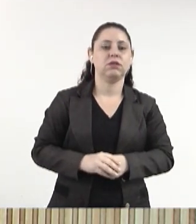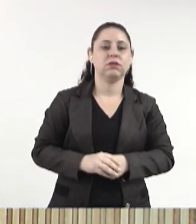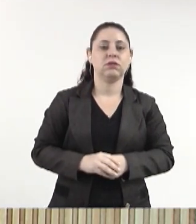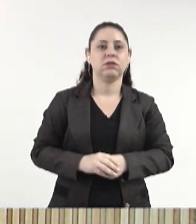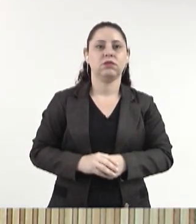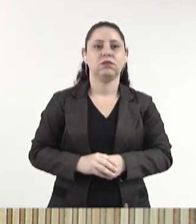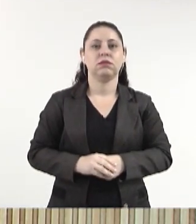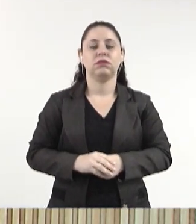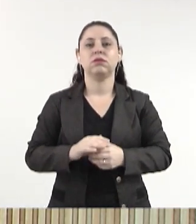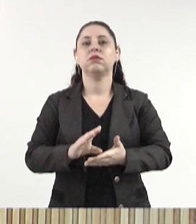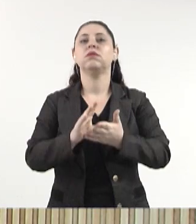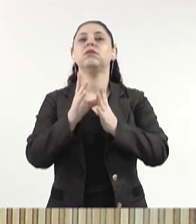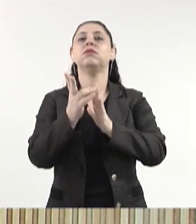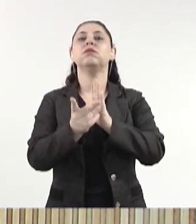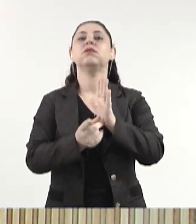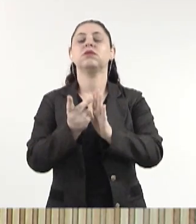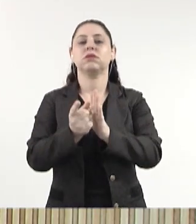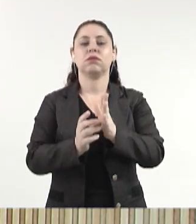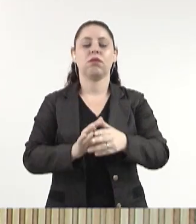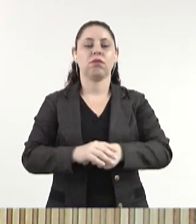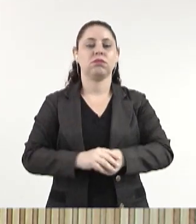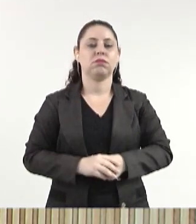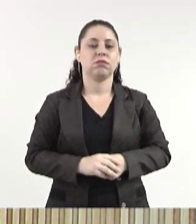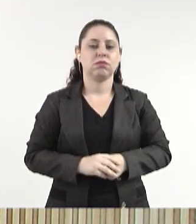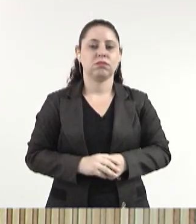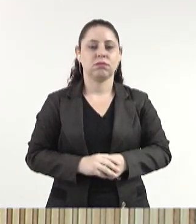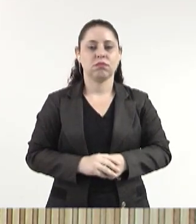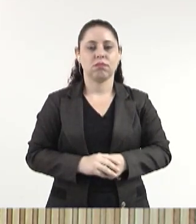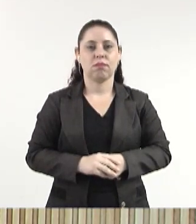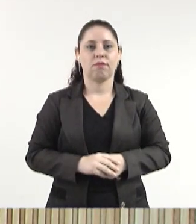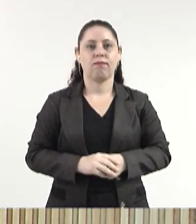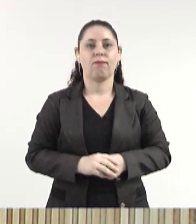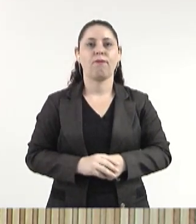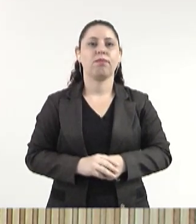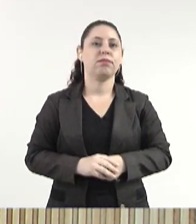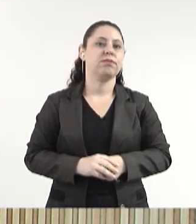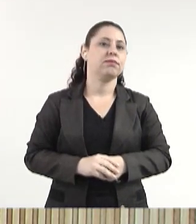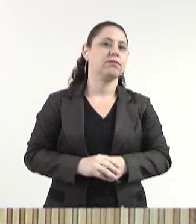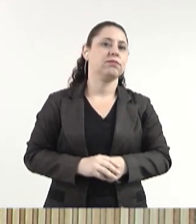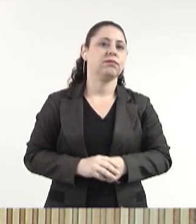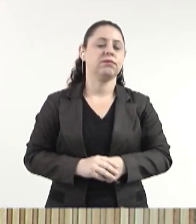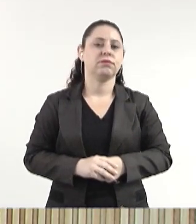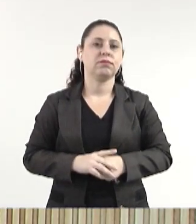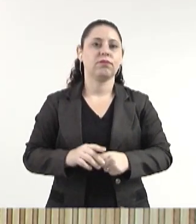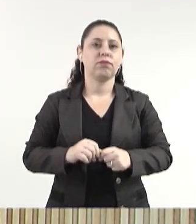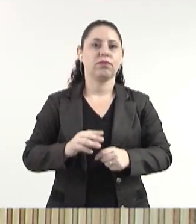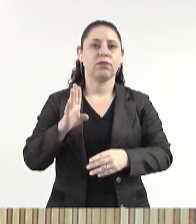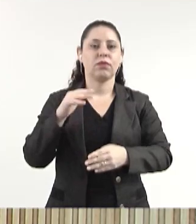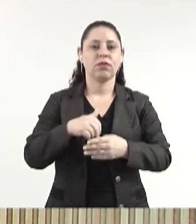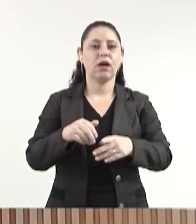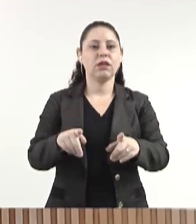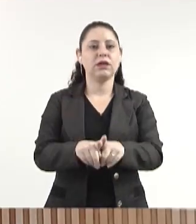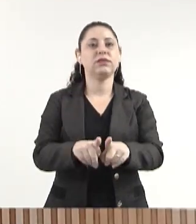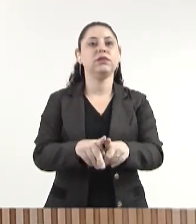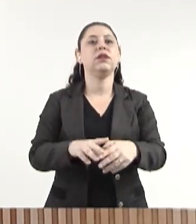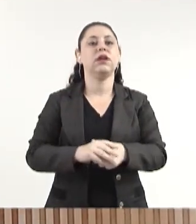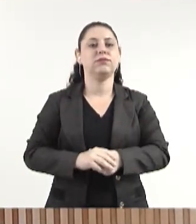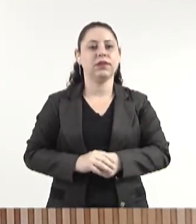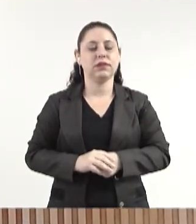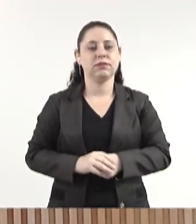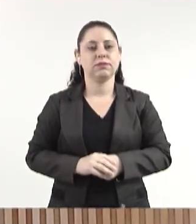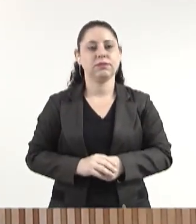vai para a Comissão de Finanças e Orçamento antes de ir para plenário para a primeira votação. Além